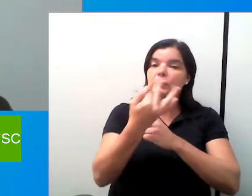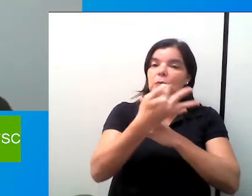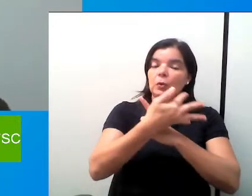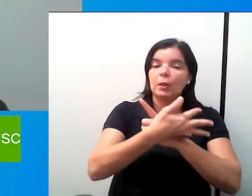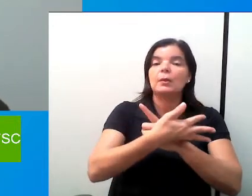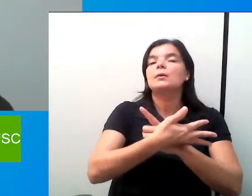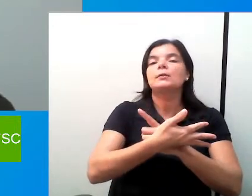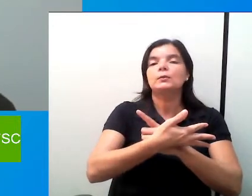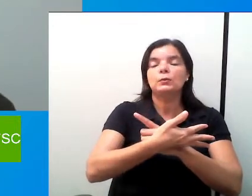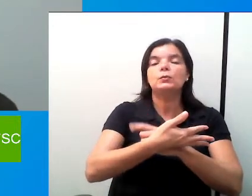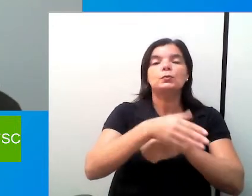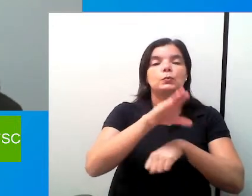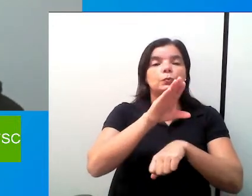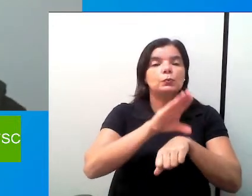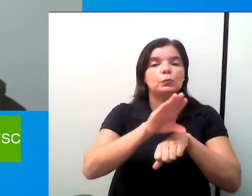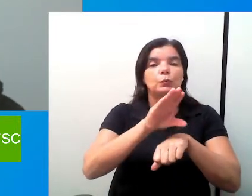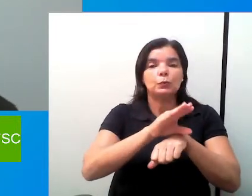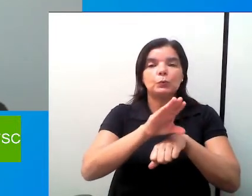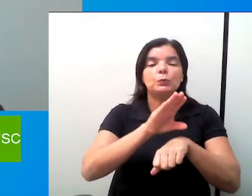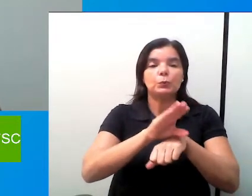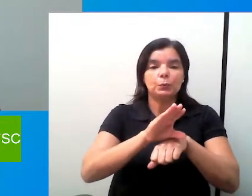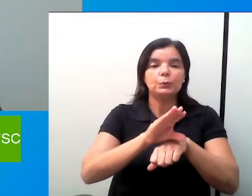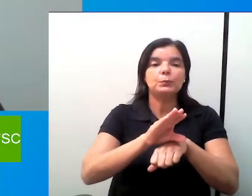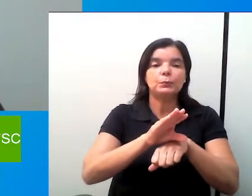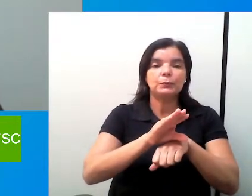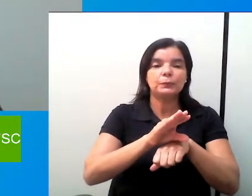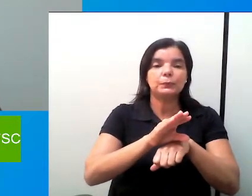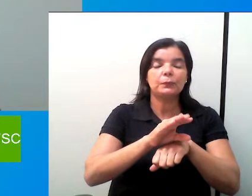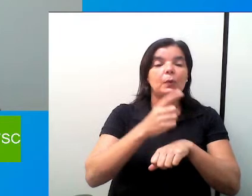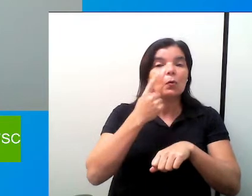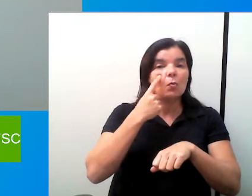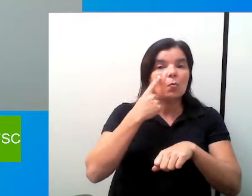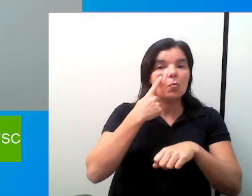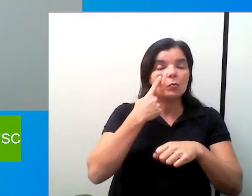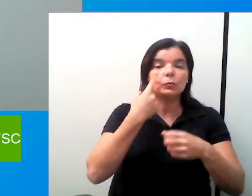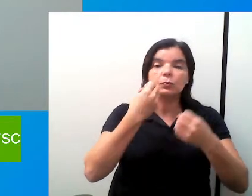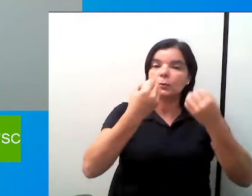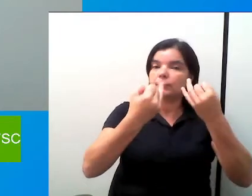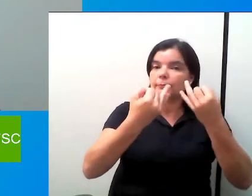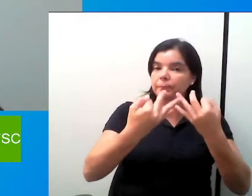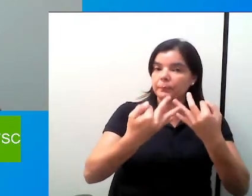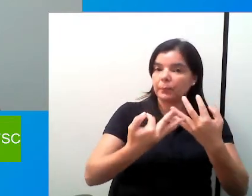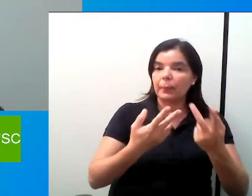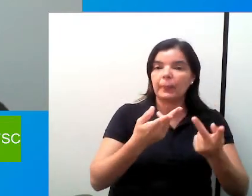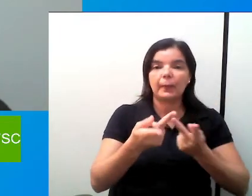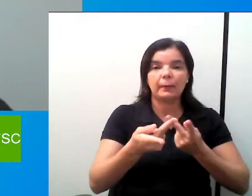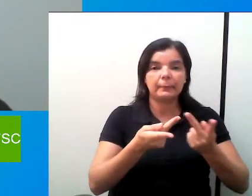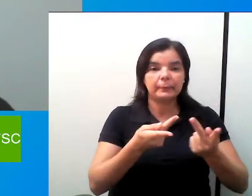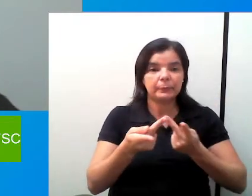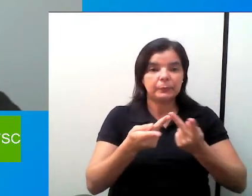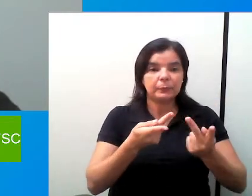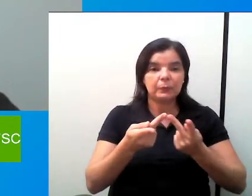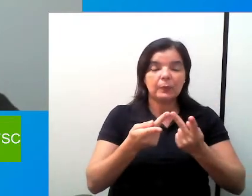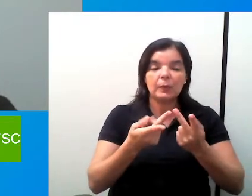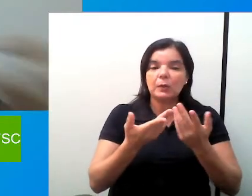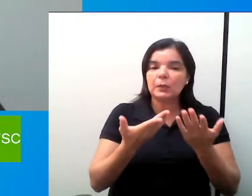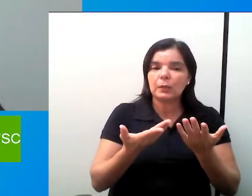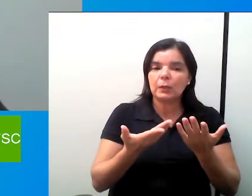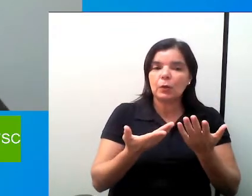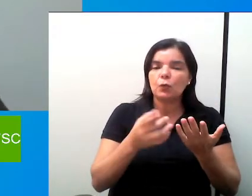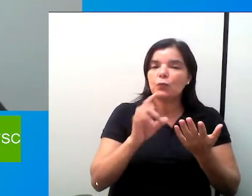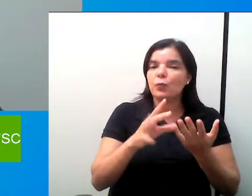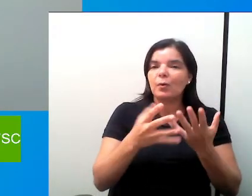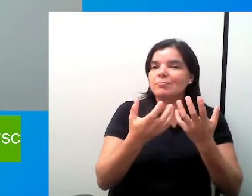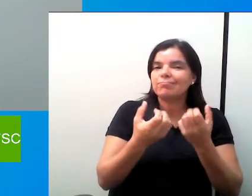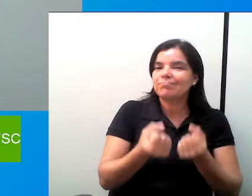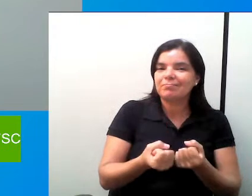nosso curso, dentro da nossa realidade aqui? Quando a gente escreveu o projeto, né, então não foi permitido,